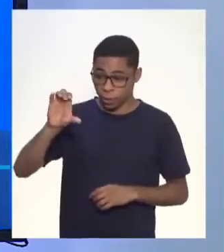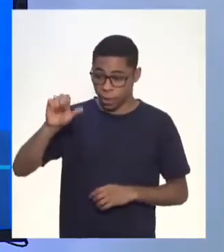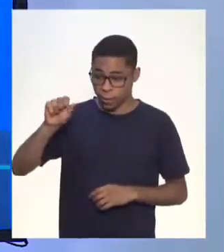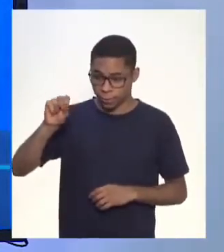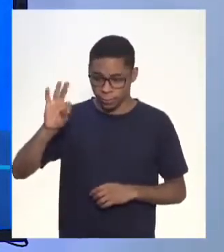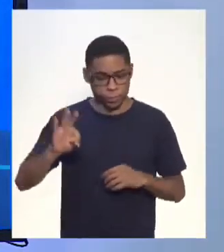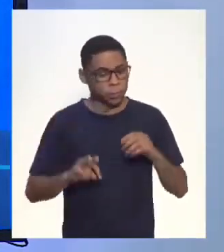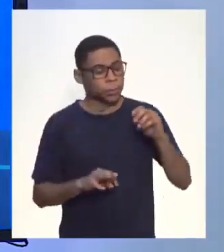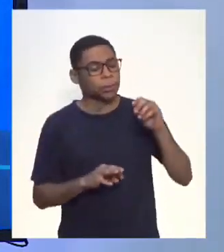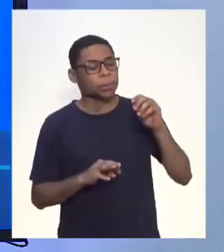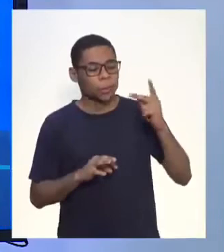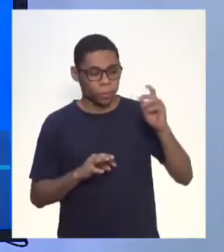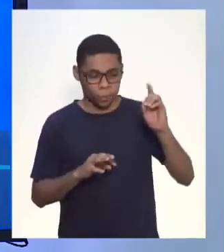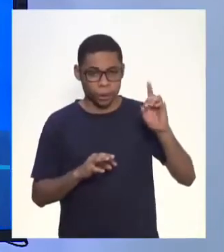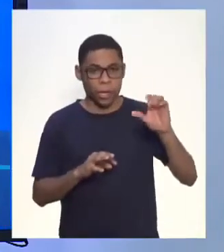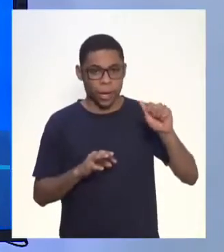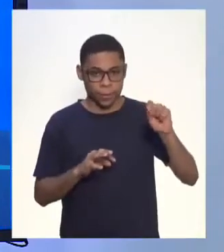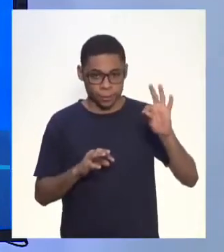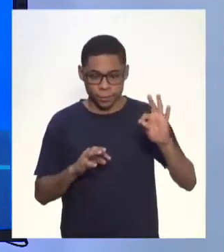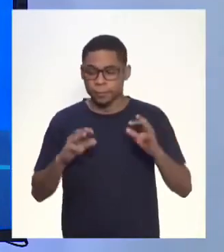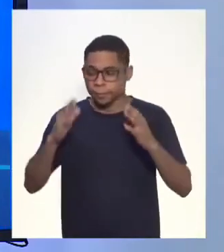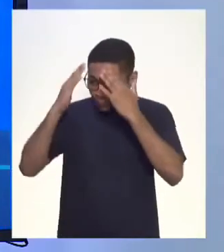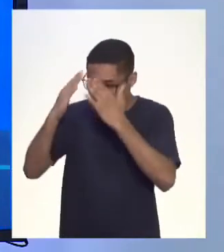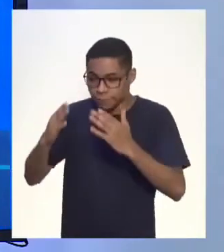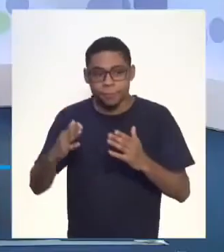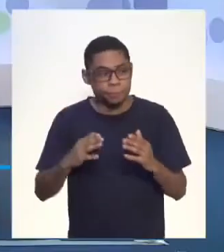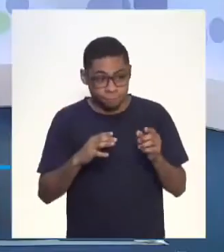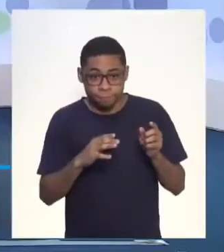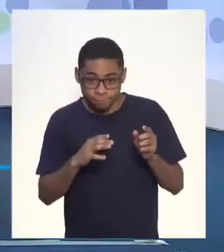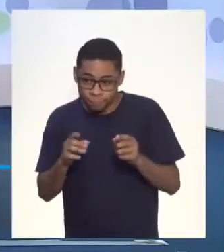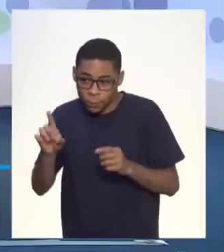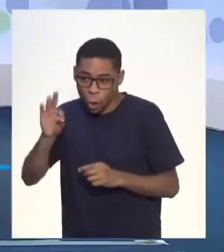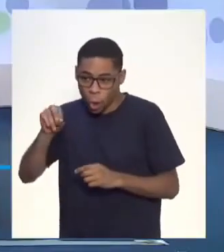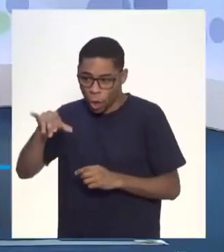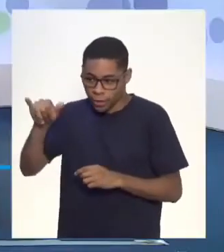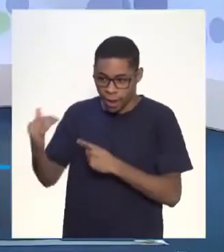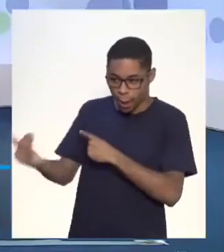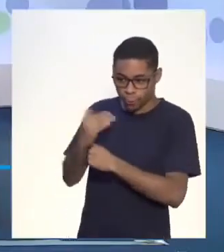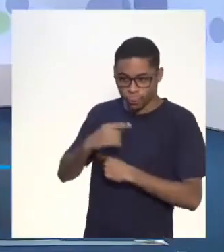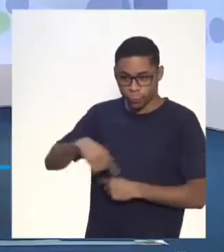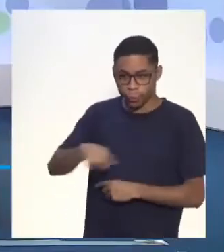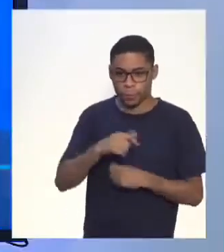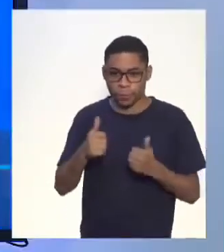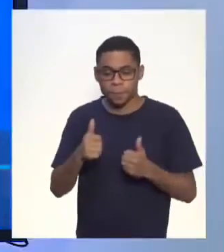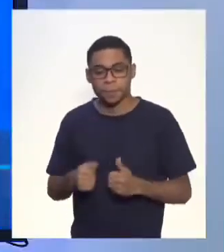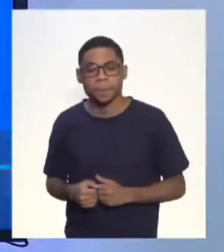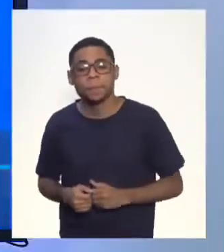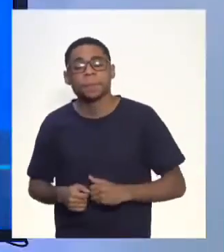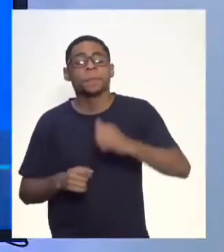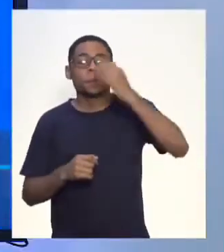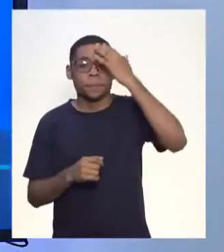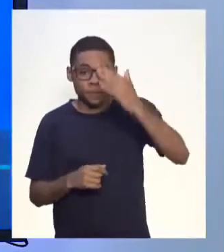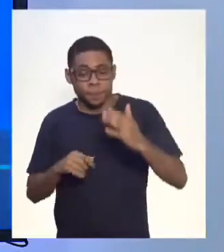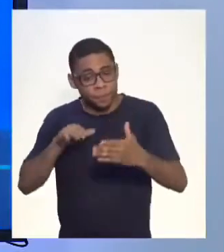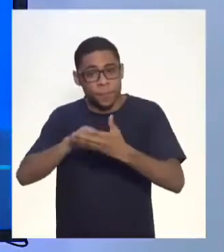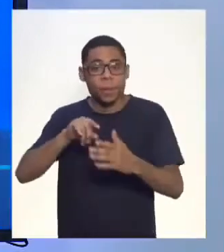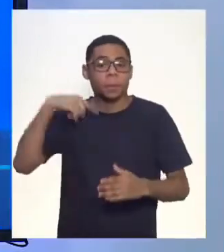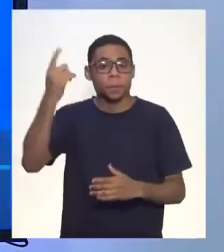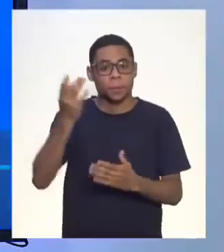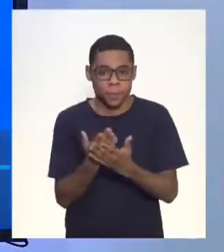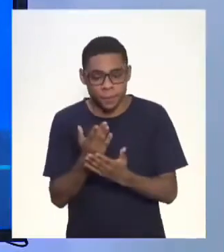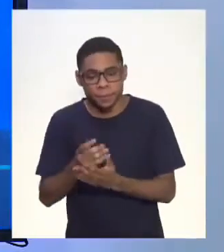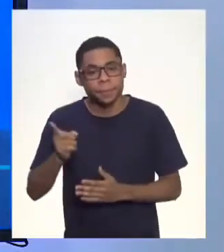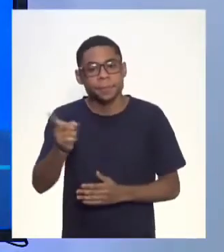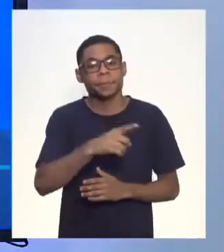professor Tony, que nos prestigiou hoje. Muito obrigada, obrigado, professor. Tá? Então, até a próxima aula. Vamos produzir o